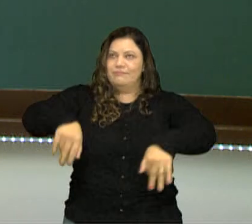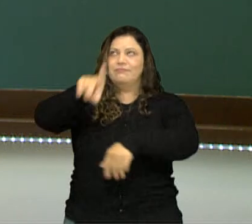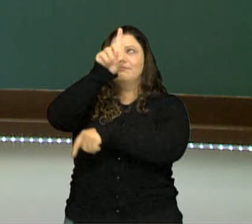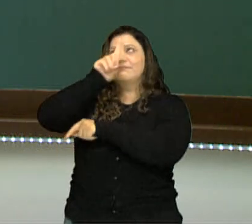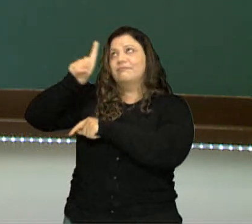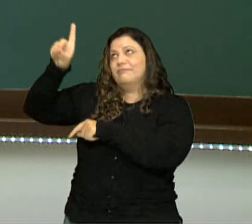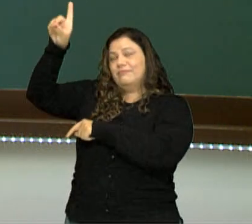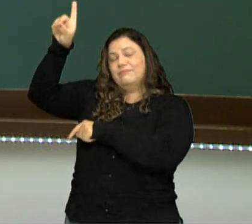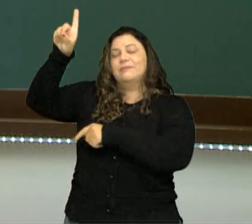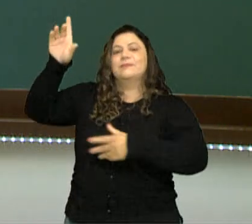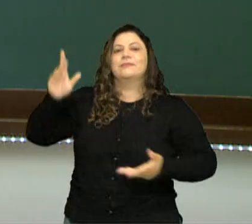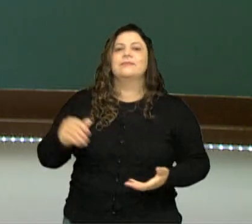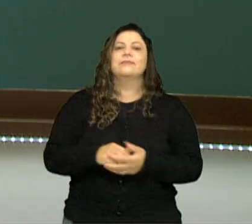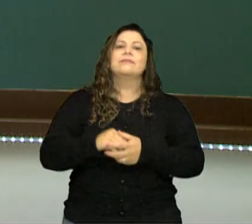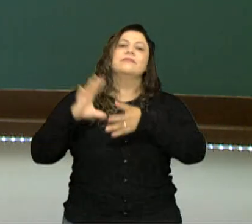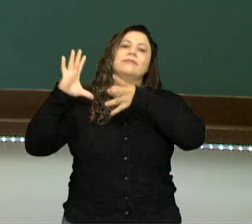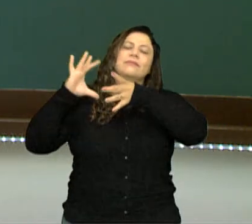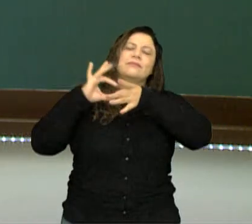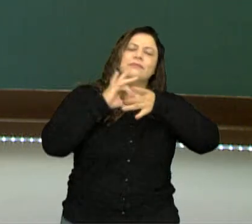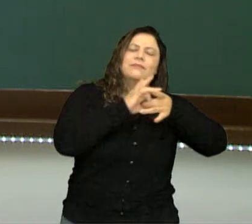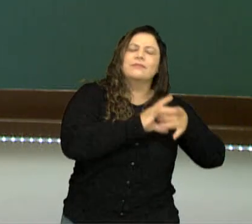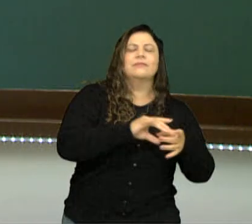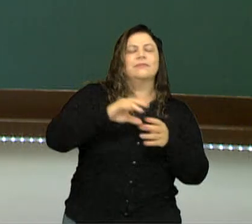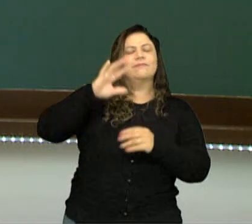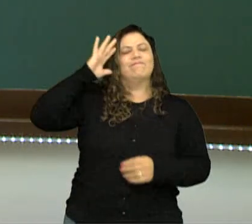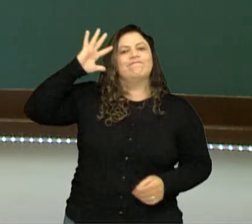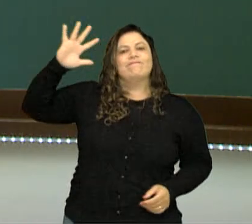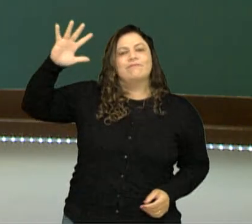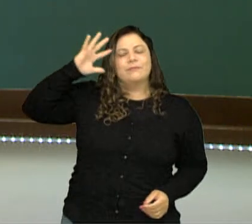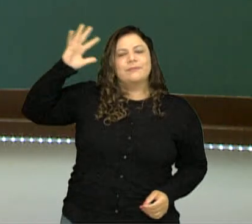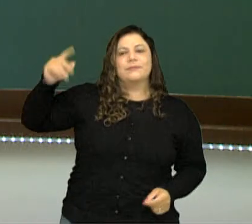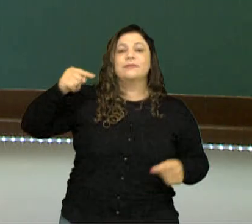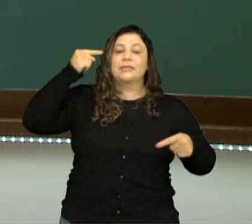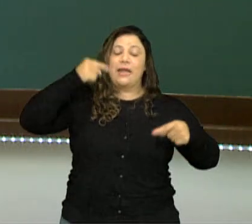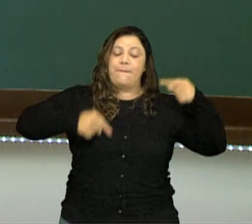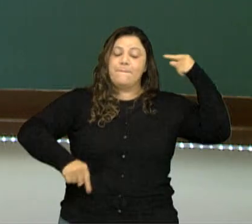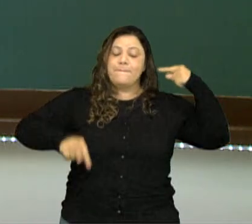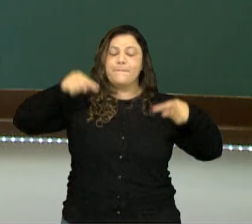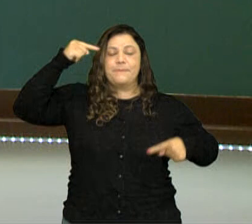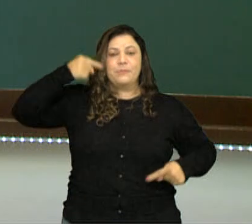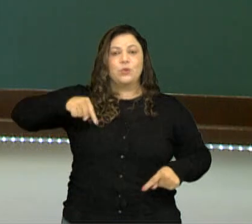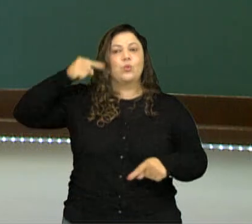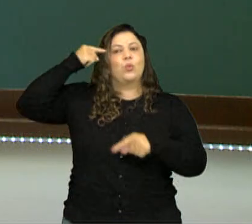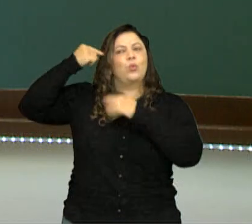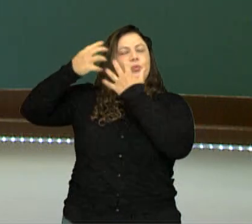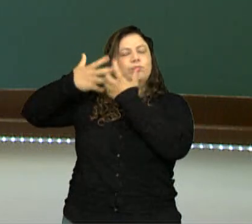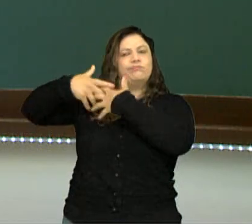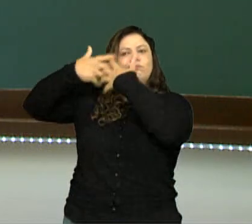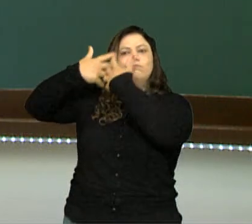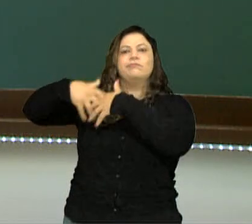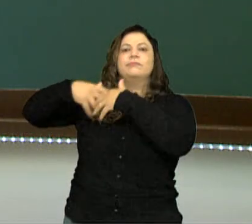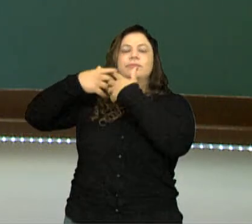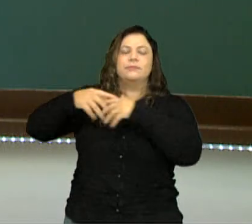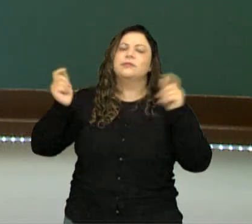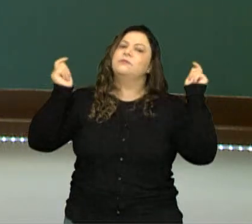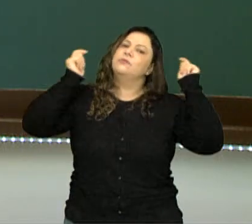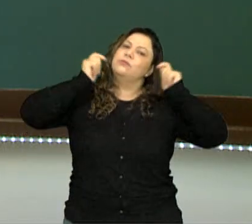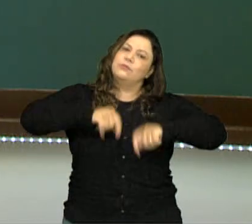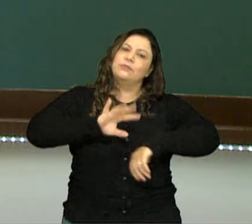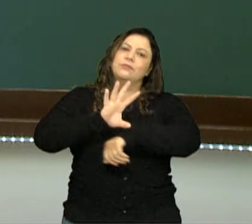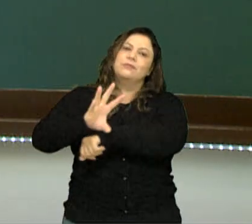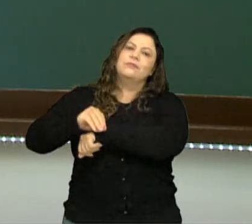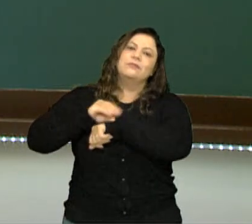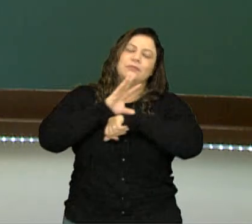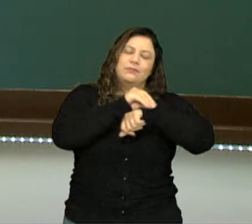Então essa perspectiva aí da relação mente-corpo é algo bastante marcante para a possibilidade de conhecimento de